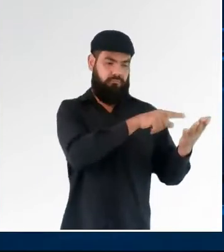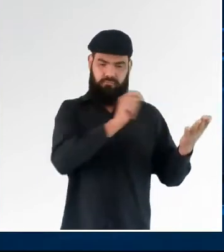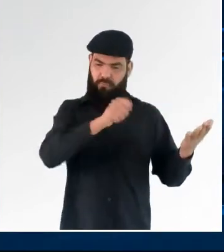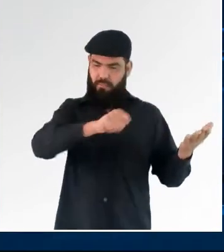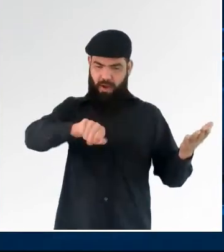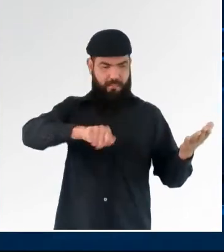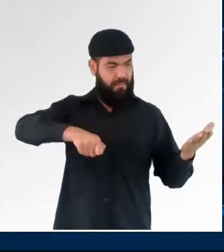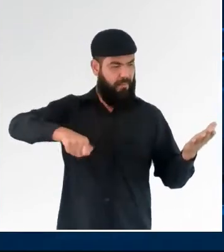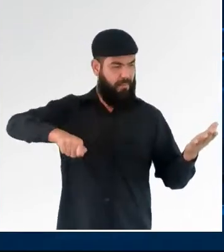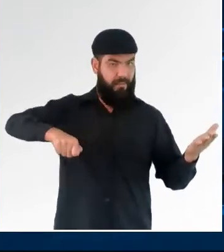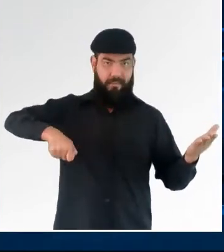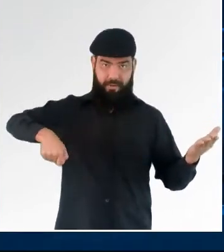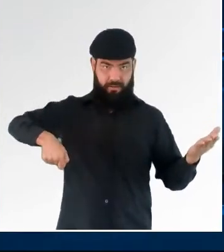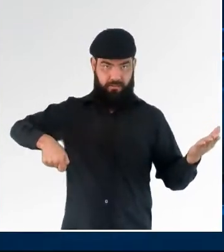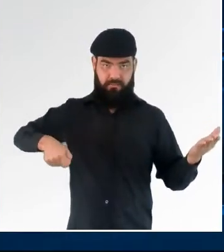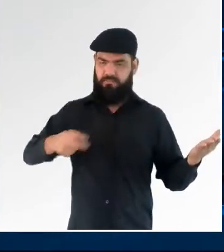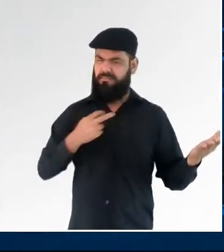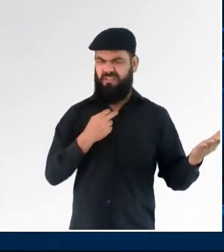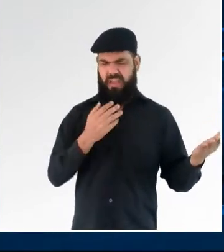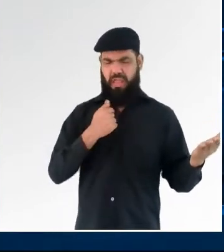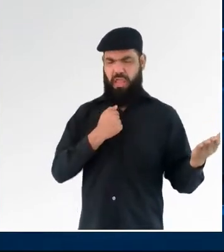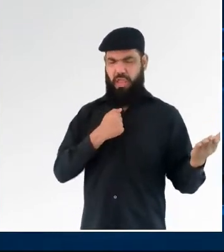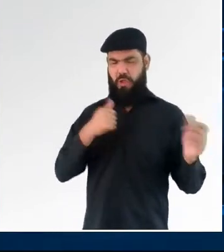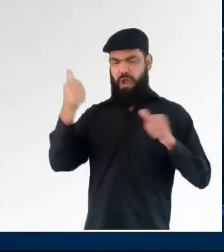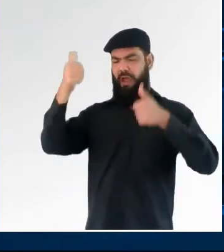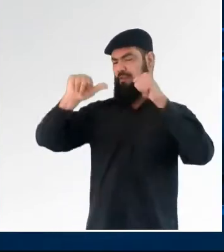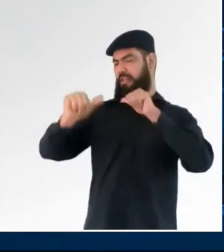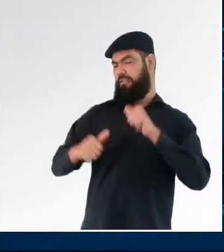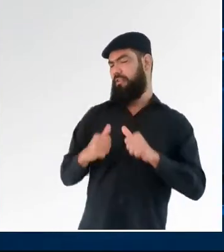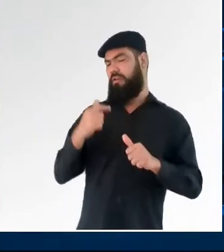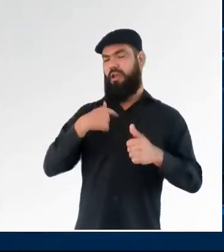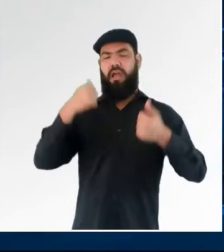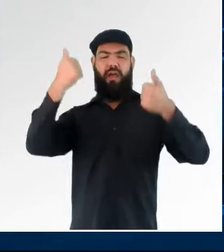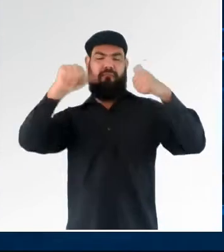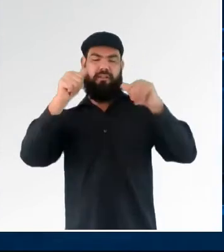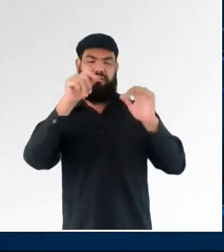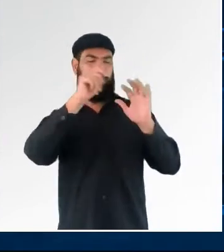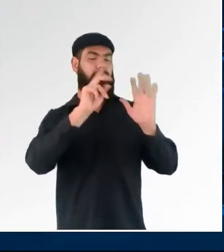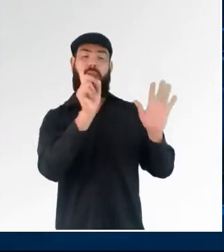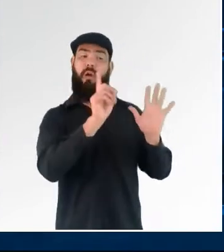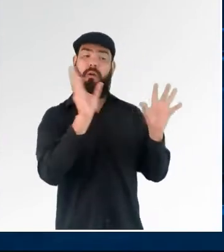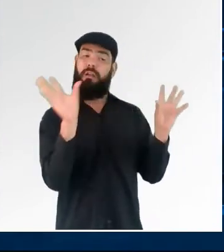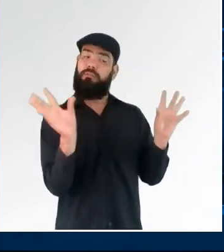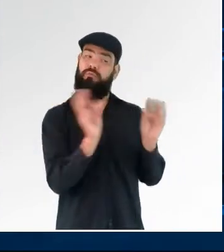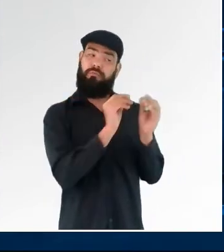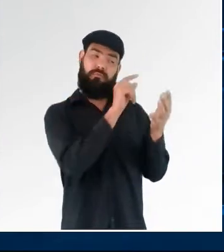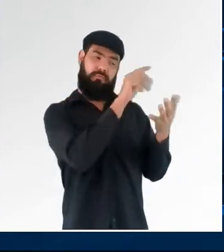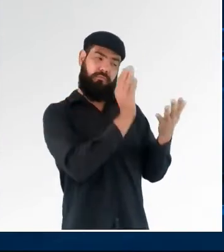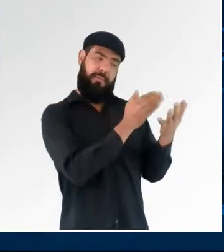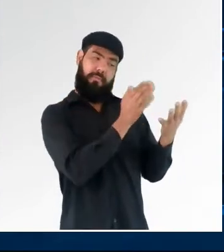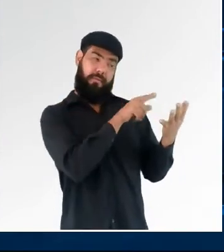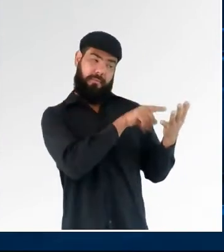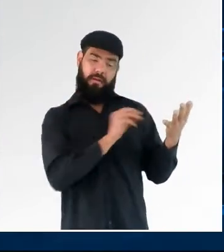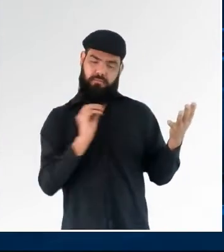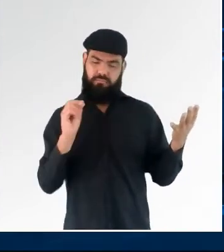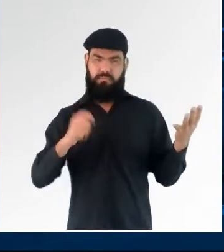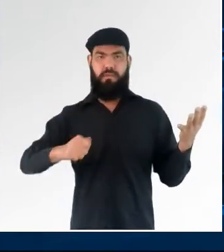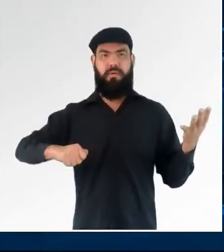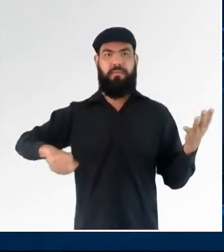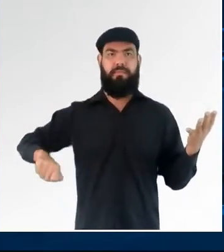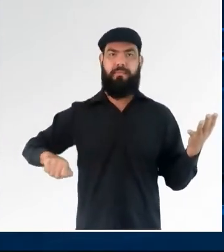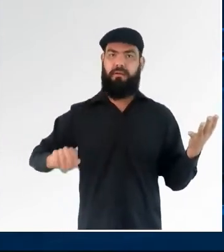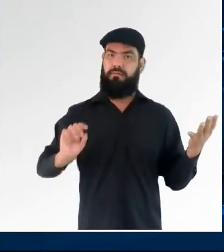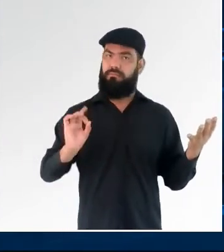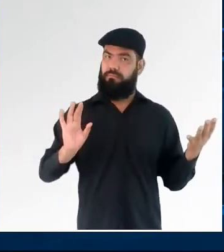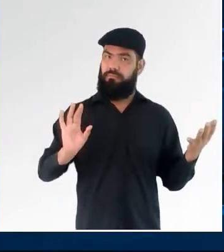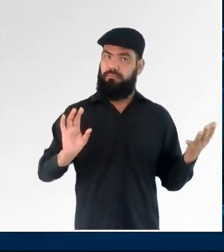daquele livro, avaliação daquele texto. É um resumo, pegar as partes mais importantes. Se você for